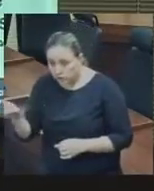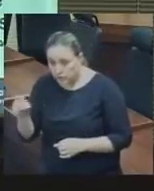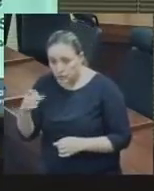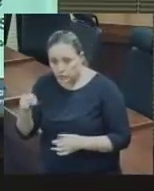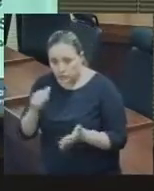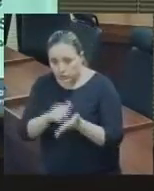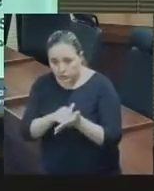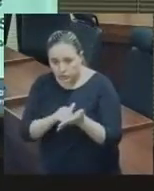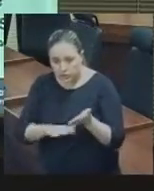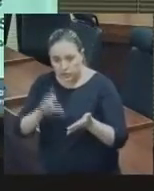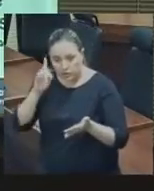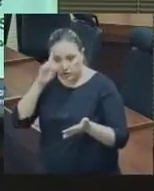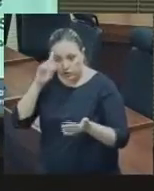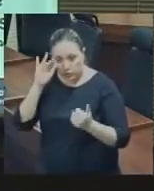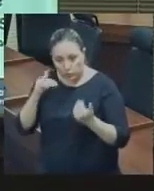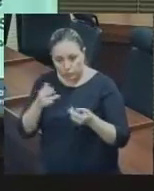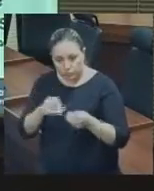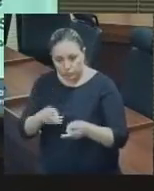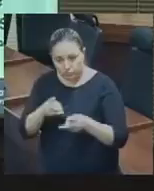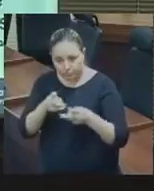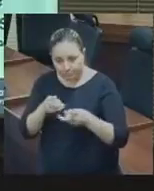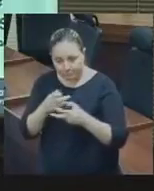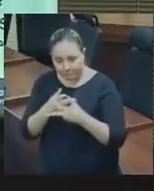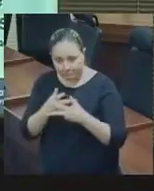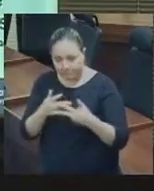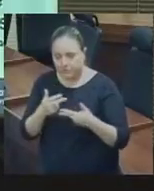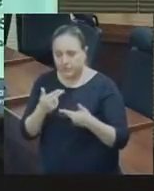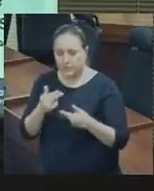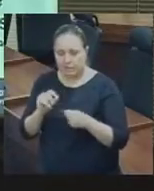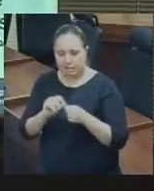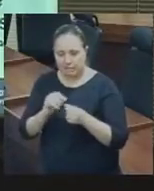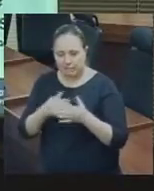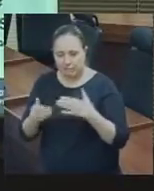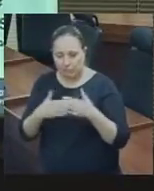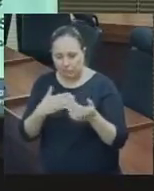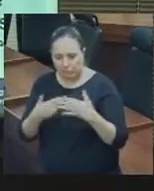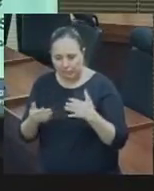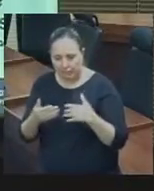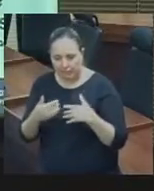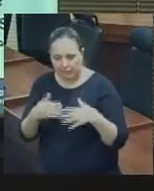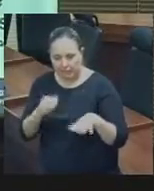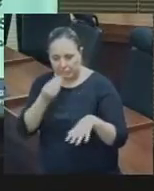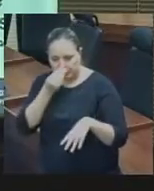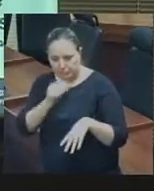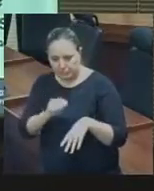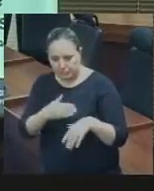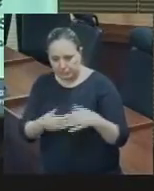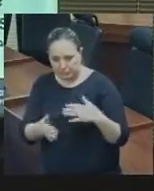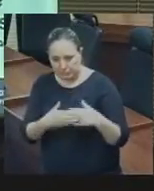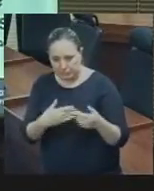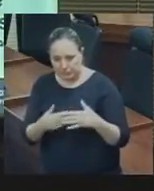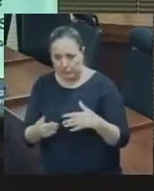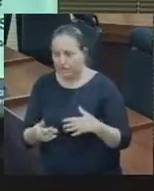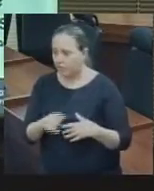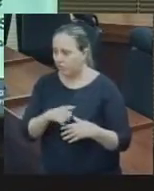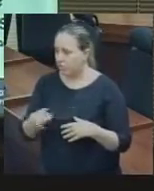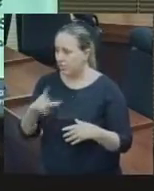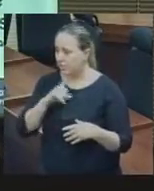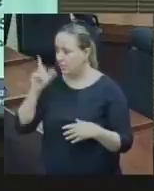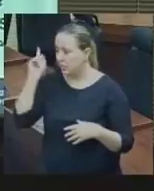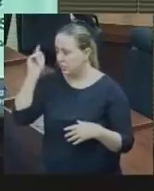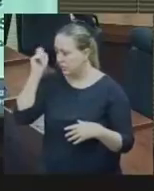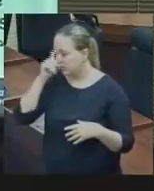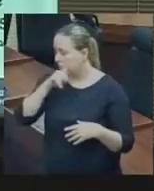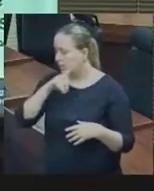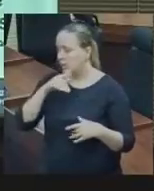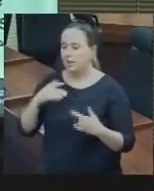vocês verificarem que a coisa está sendo feita de qualquer maneira e de que o é vocês estão tendo dificuldade de